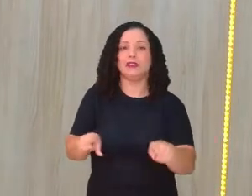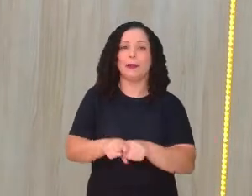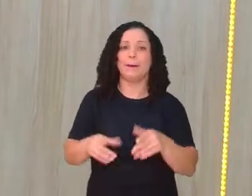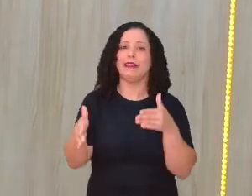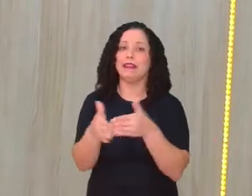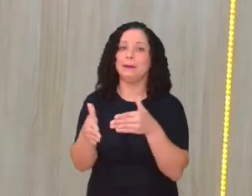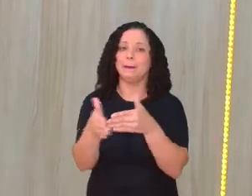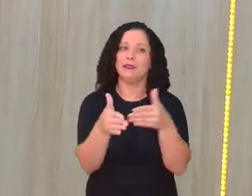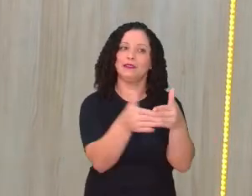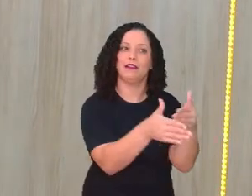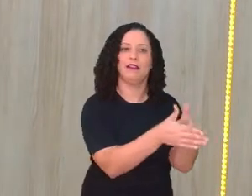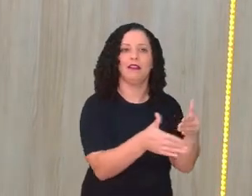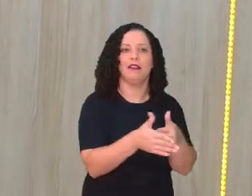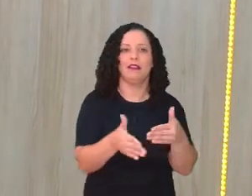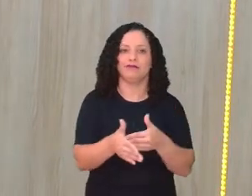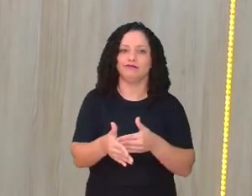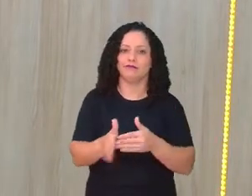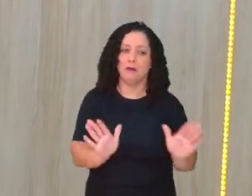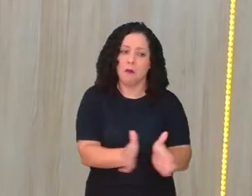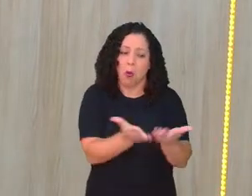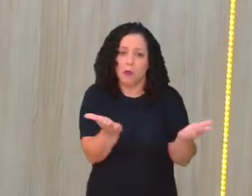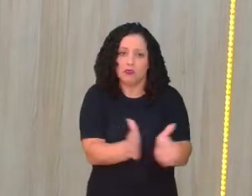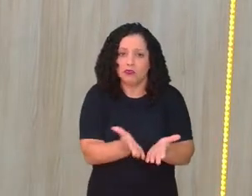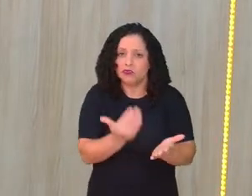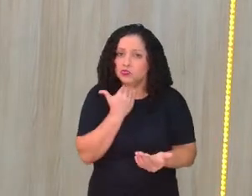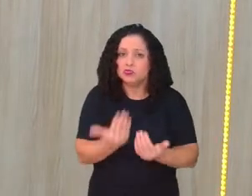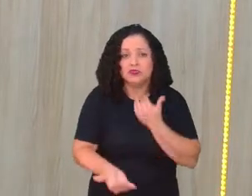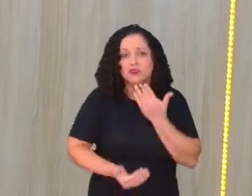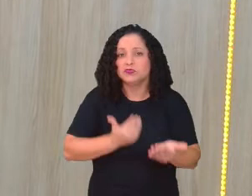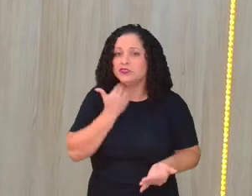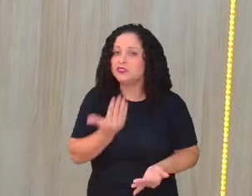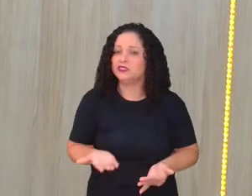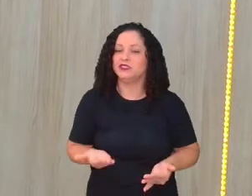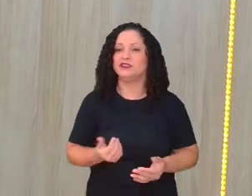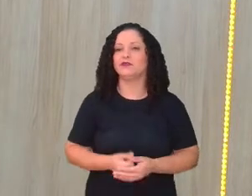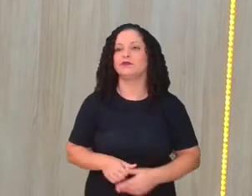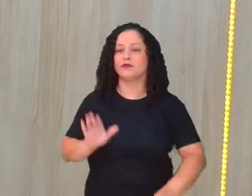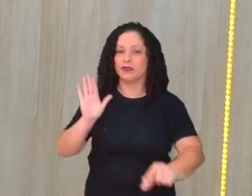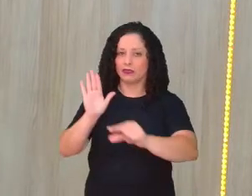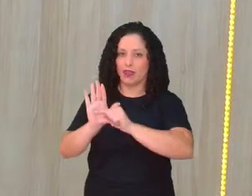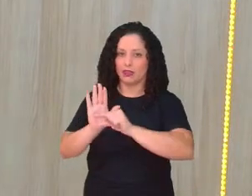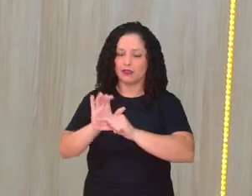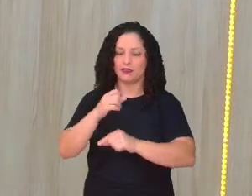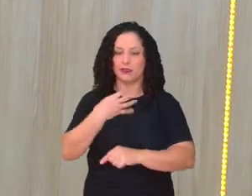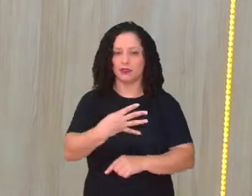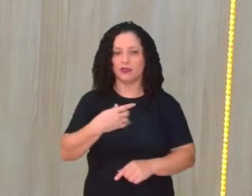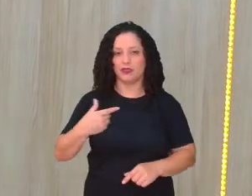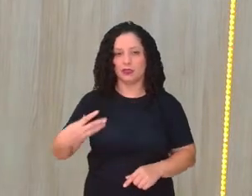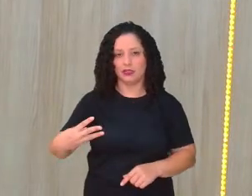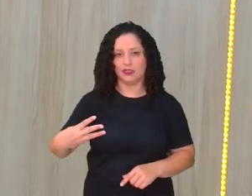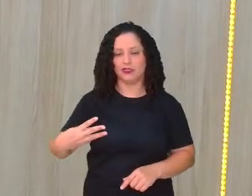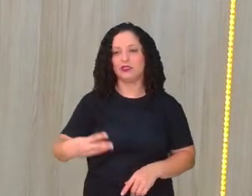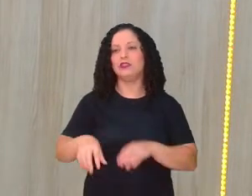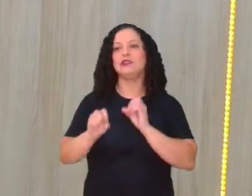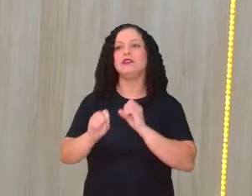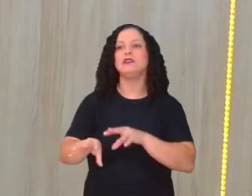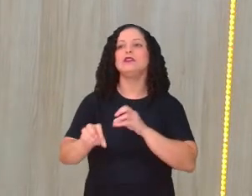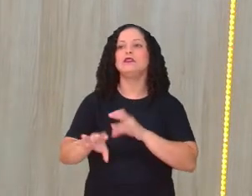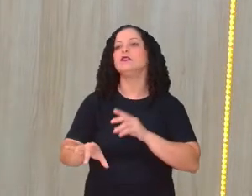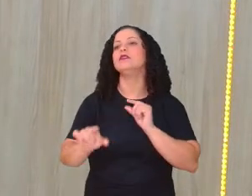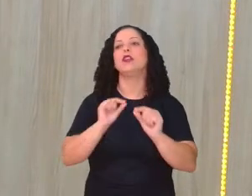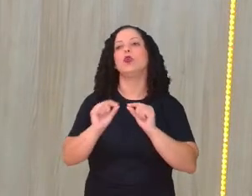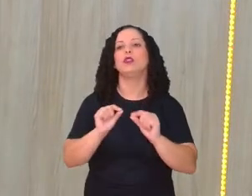né? Exatamente, professor. Então, na tese 43, deve-se ensinar aos cristãos que, dando ao pobre ou emprestando